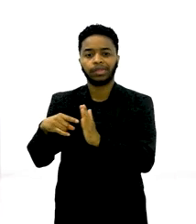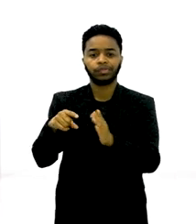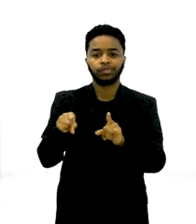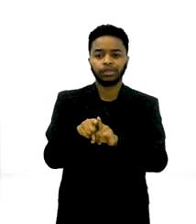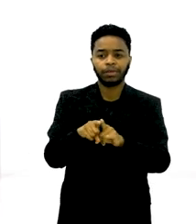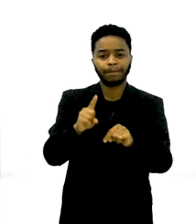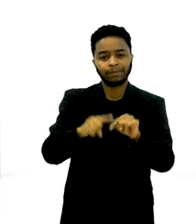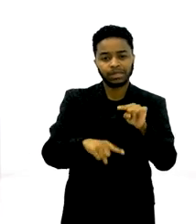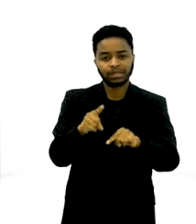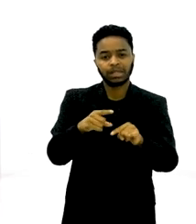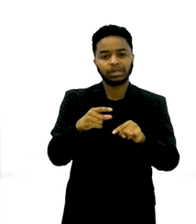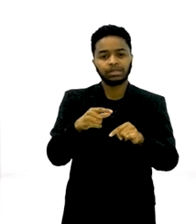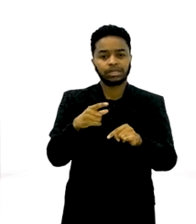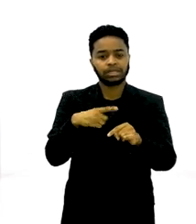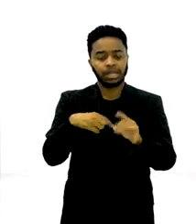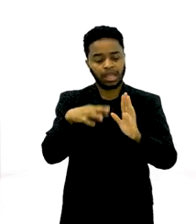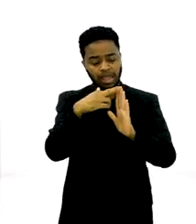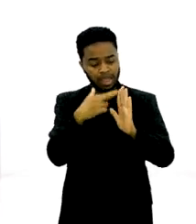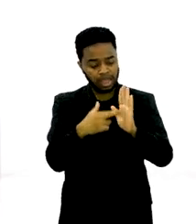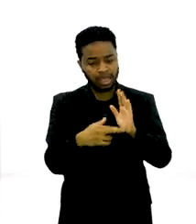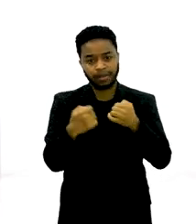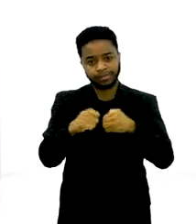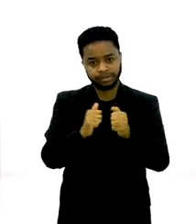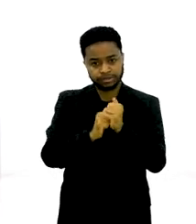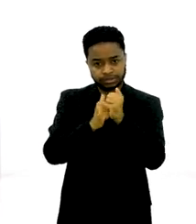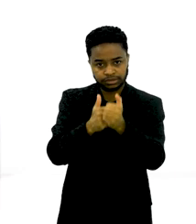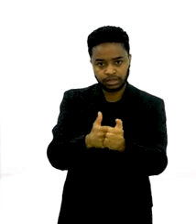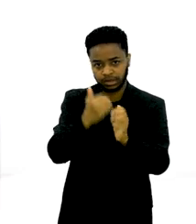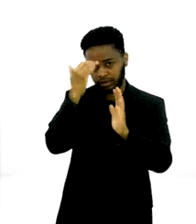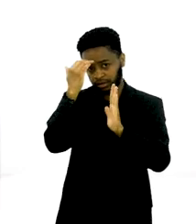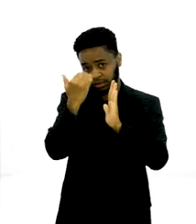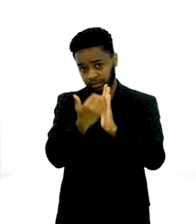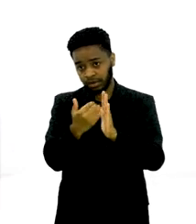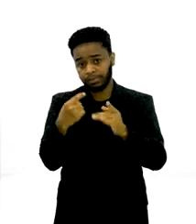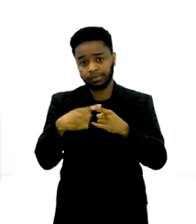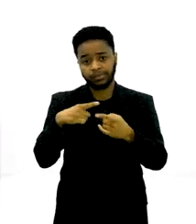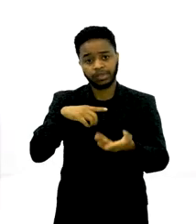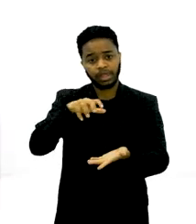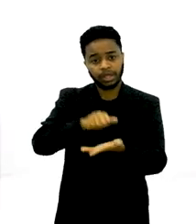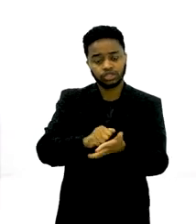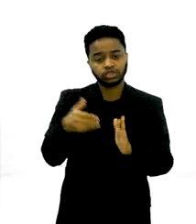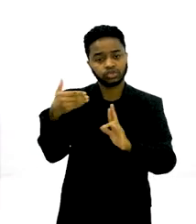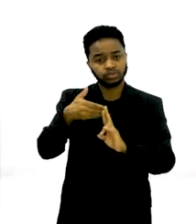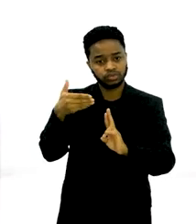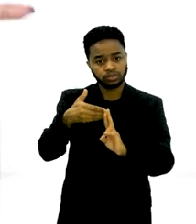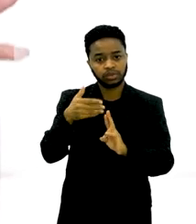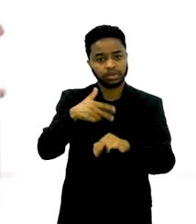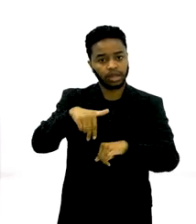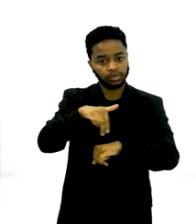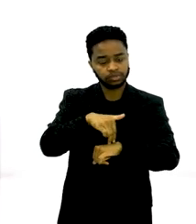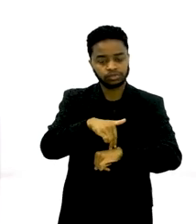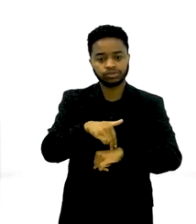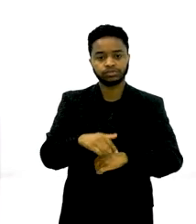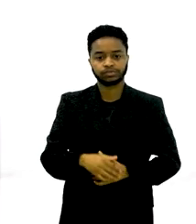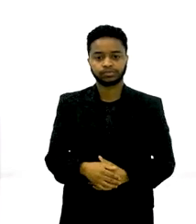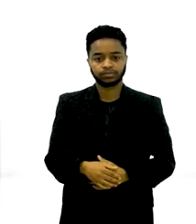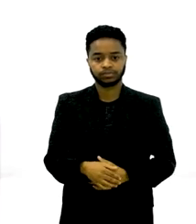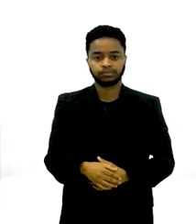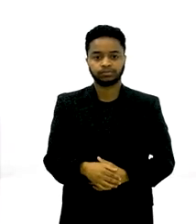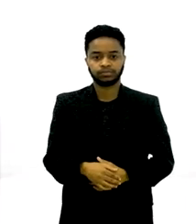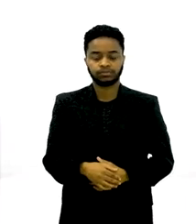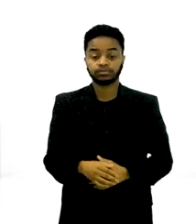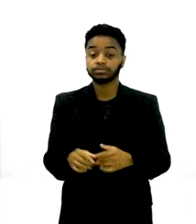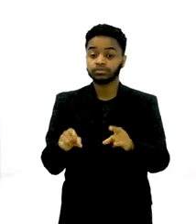inventário que só que segue normas do inrc eh porque é o registro de referências Nacional